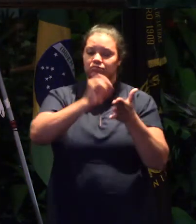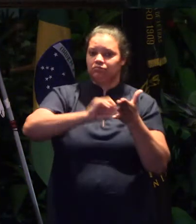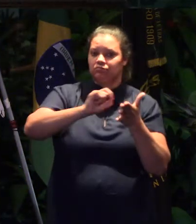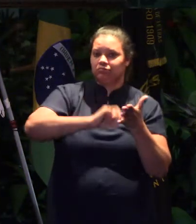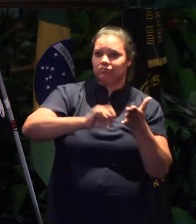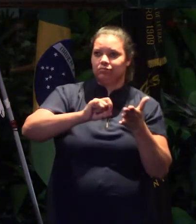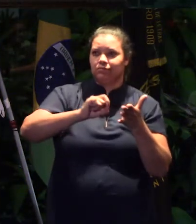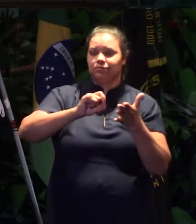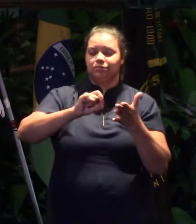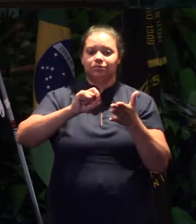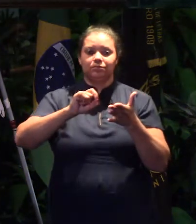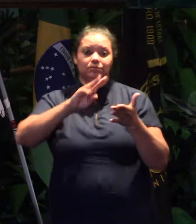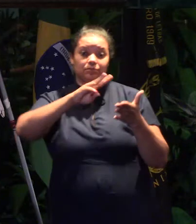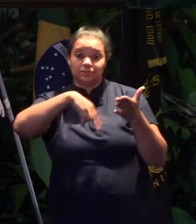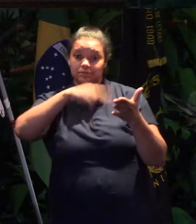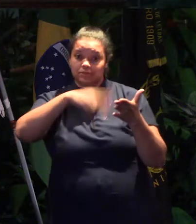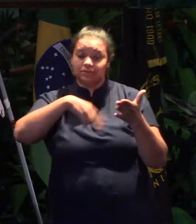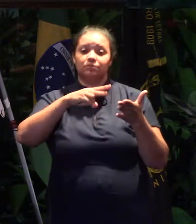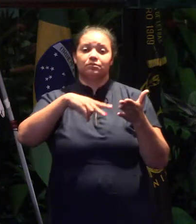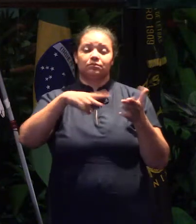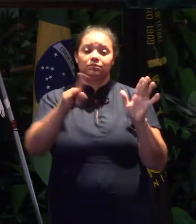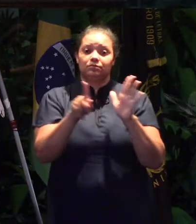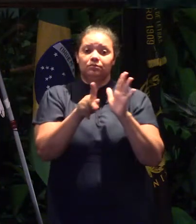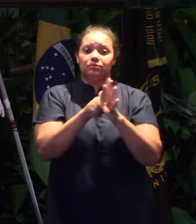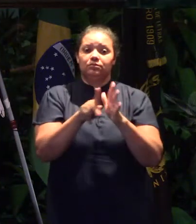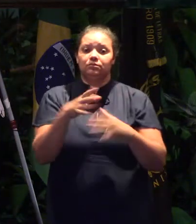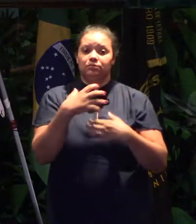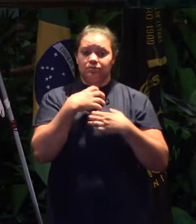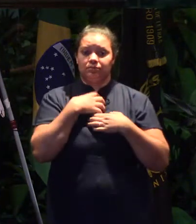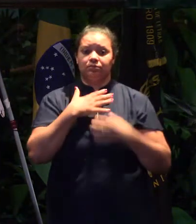que possui, entre as suas características, um jeito próprio